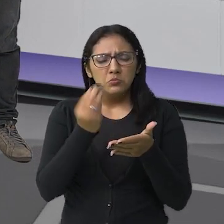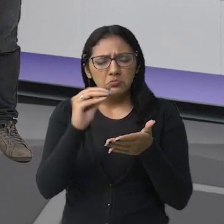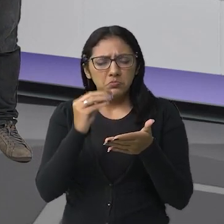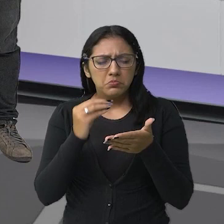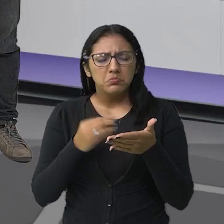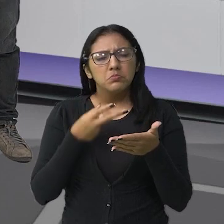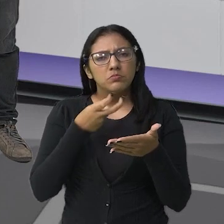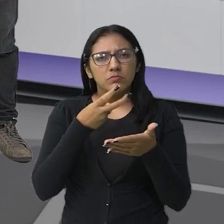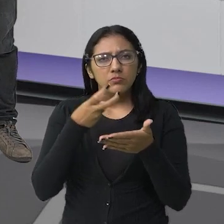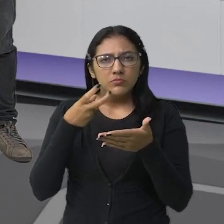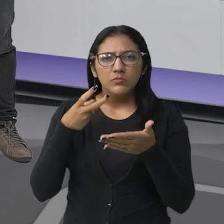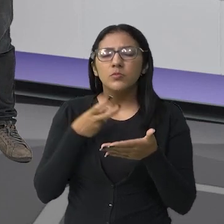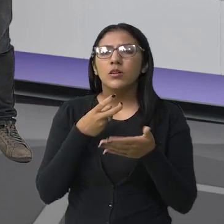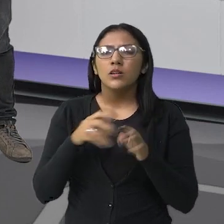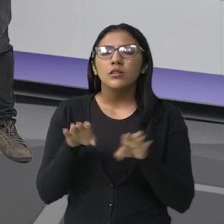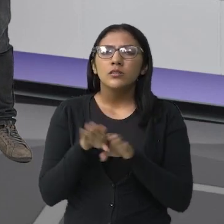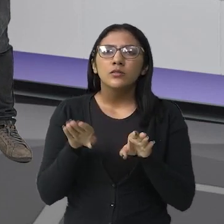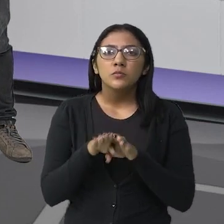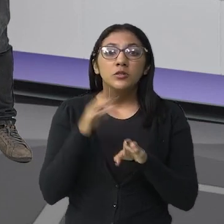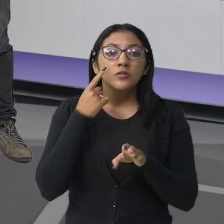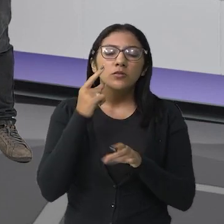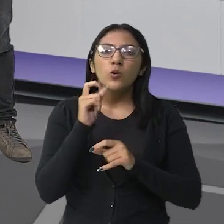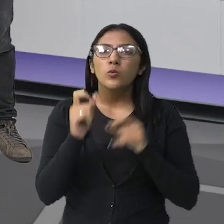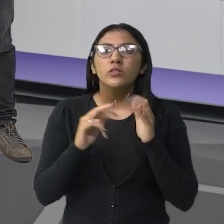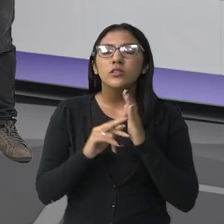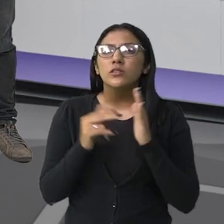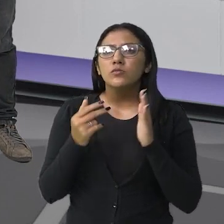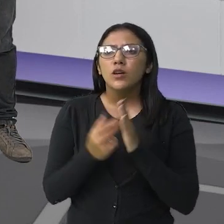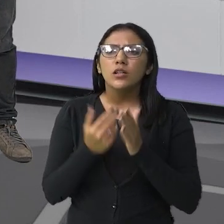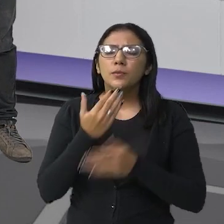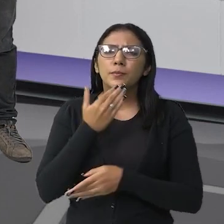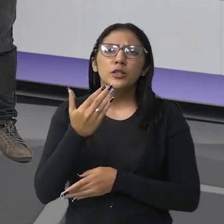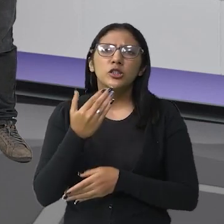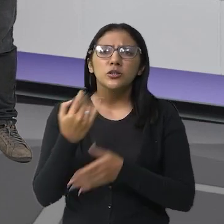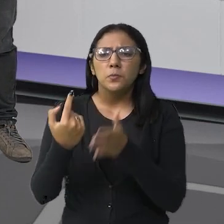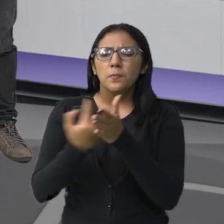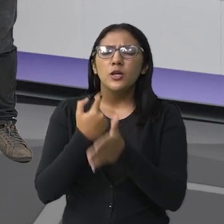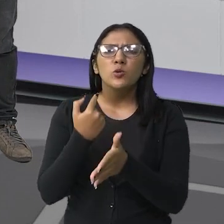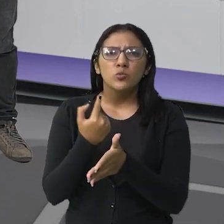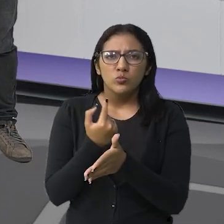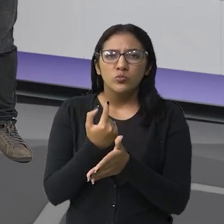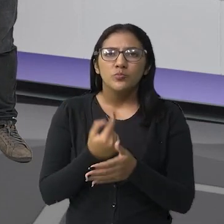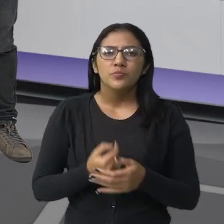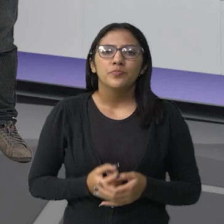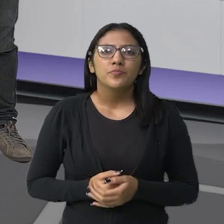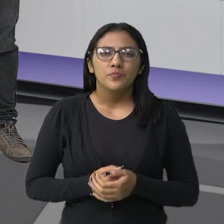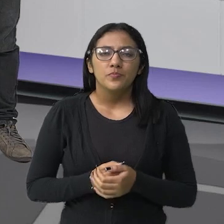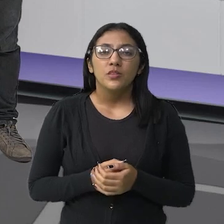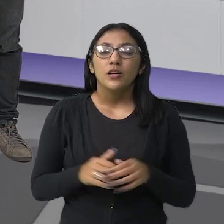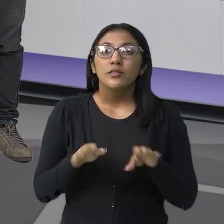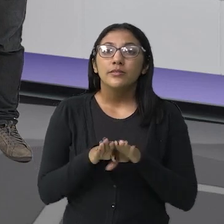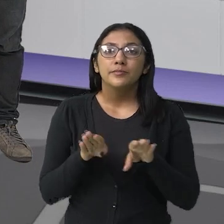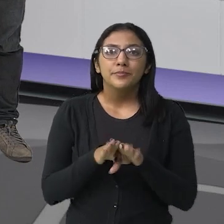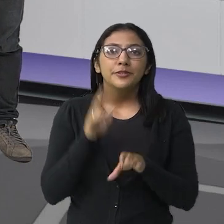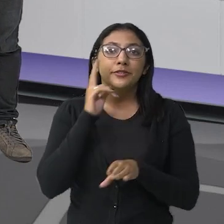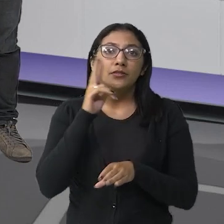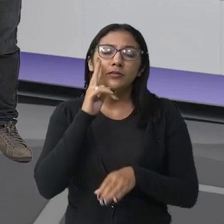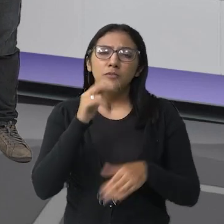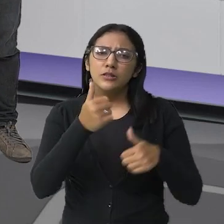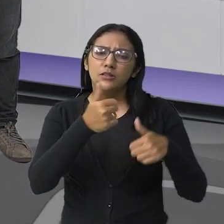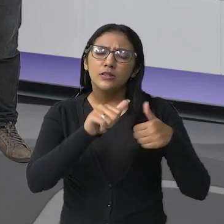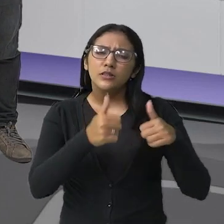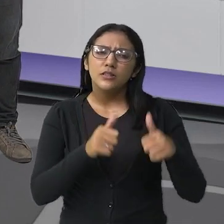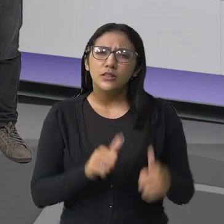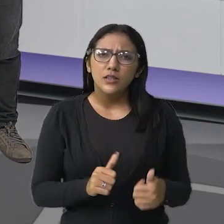numéricos, nós vamos catar também o que está sendo pedido, né, na questão, tá? E além disso, a gente vai fazer aquela análise,